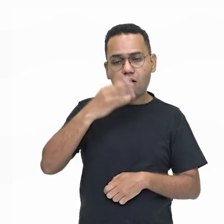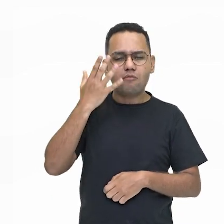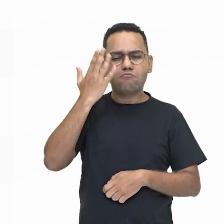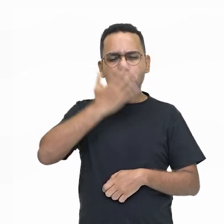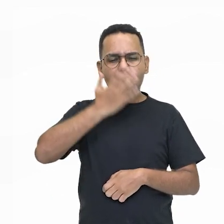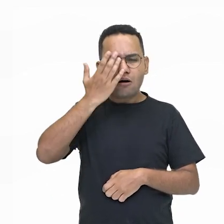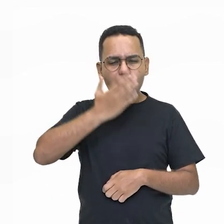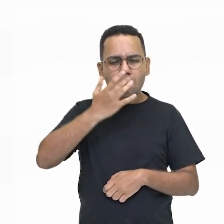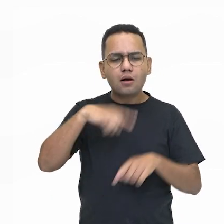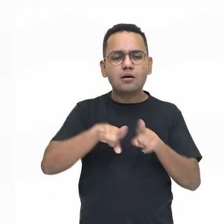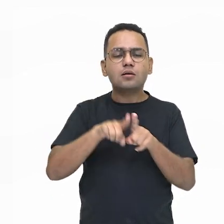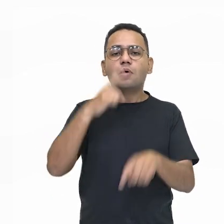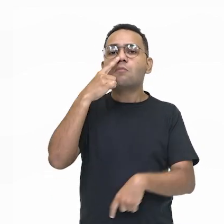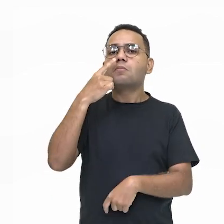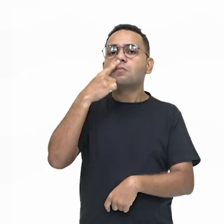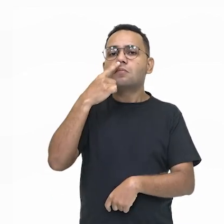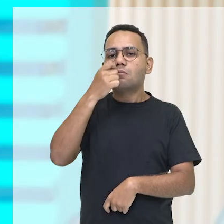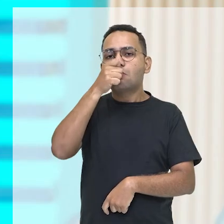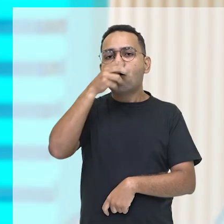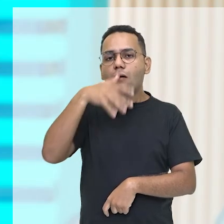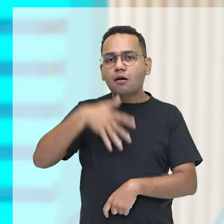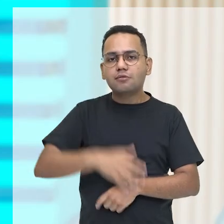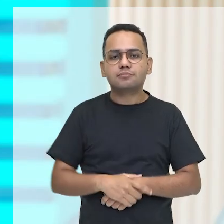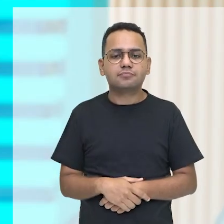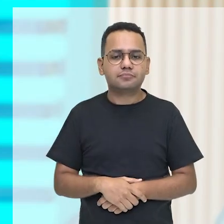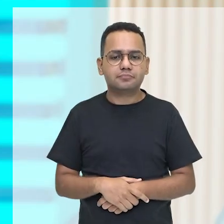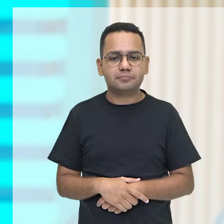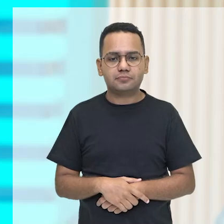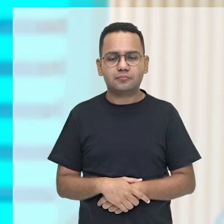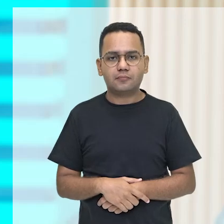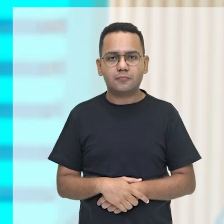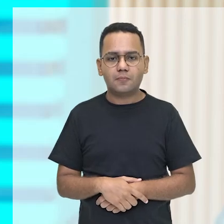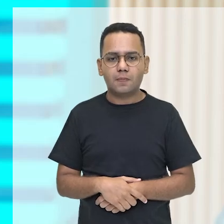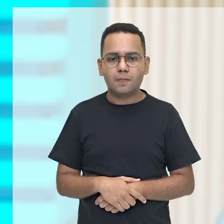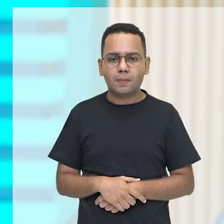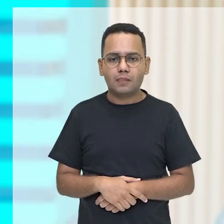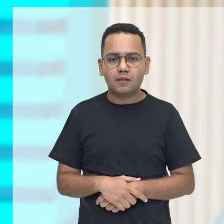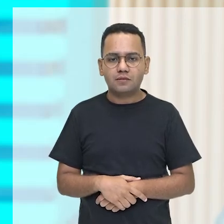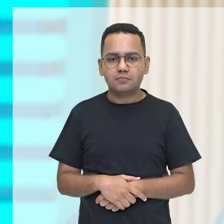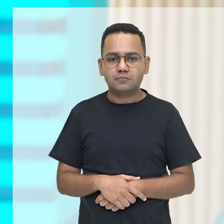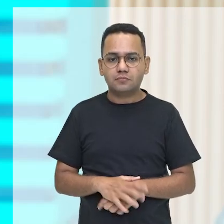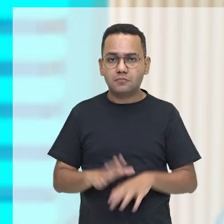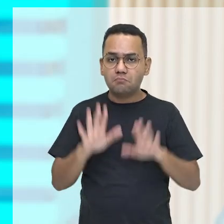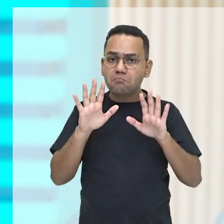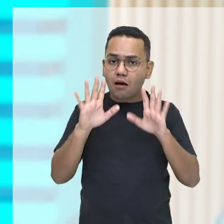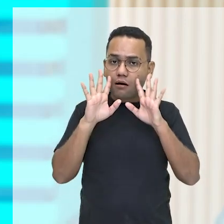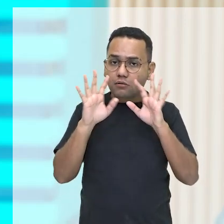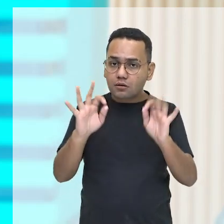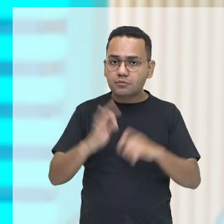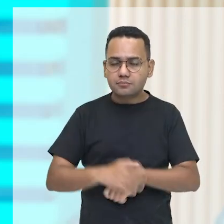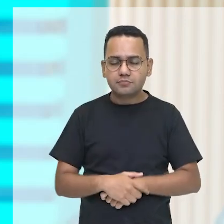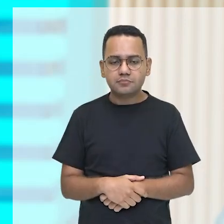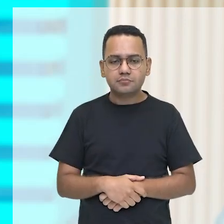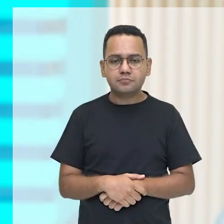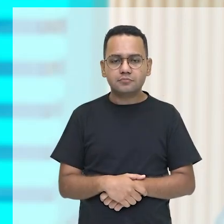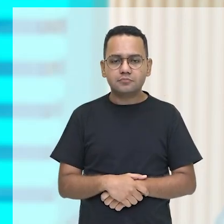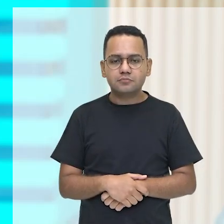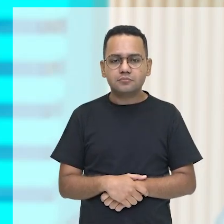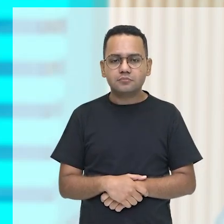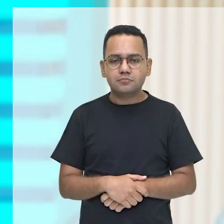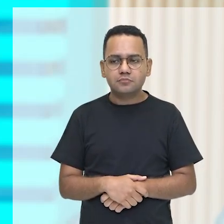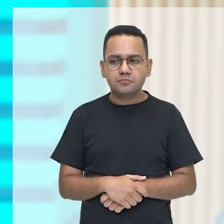e sangramento nasal. Mas olha, gente, não se enganem. A hipertensão é um problema